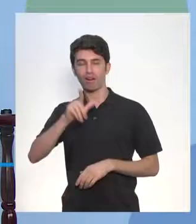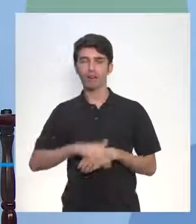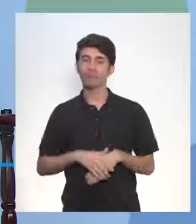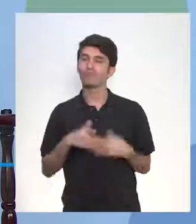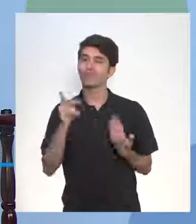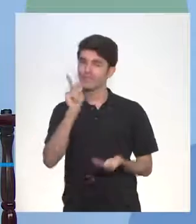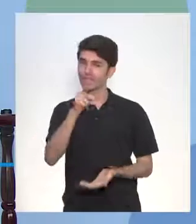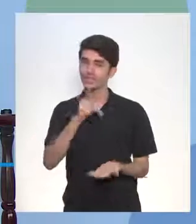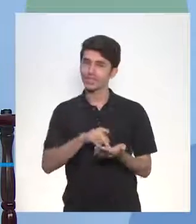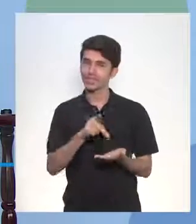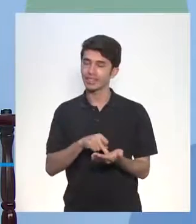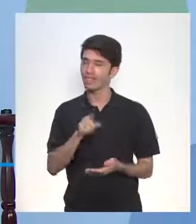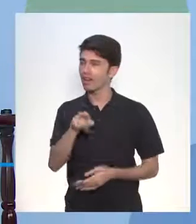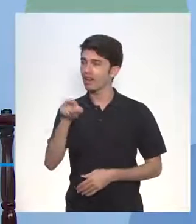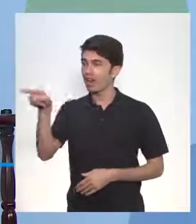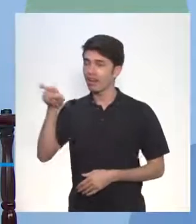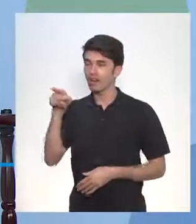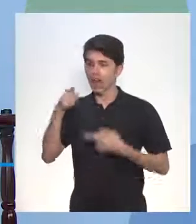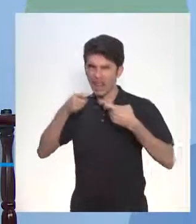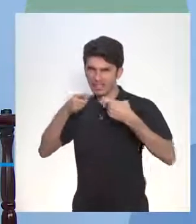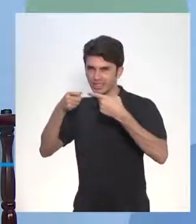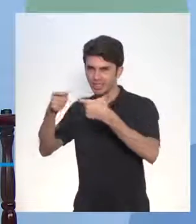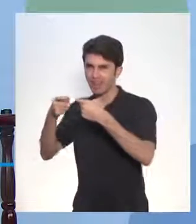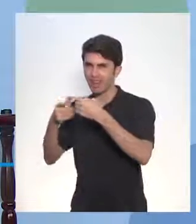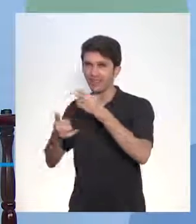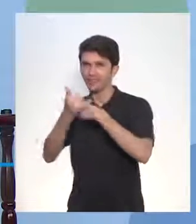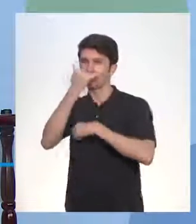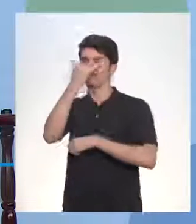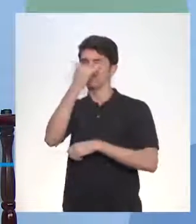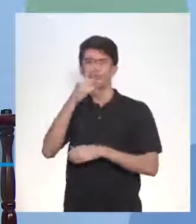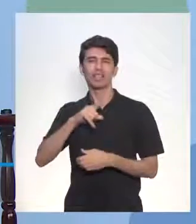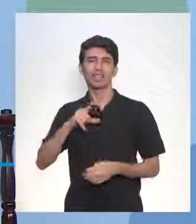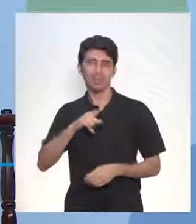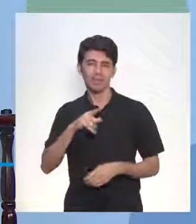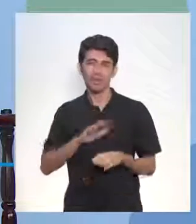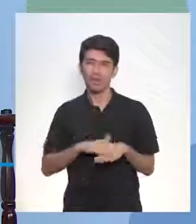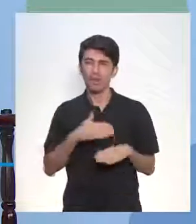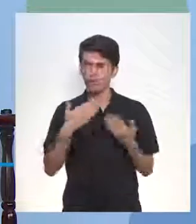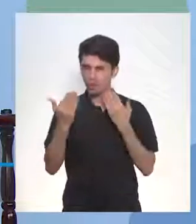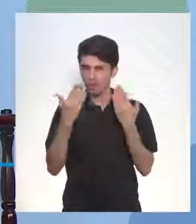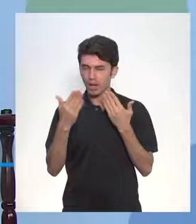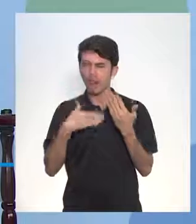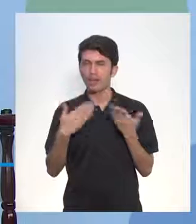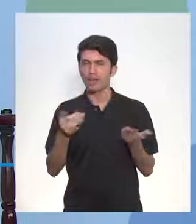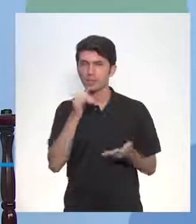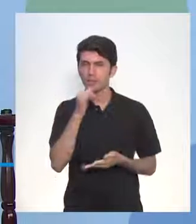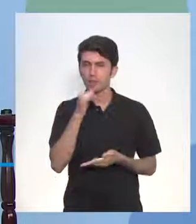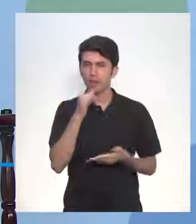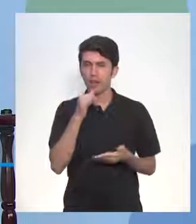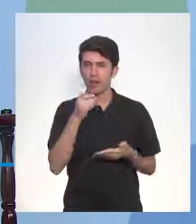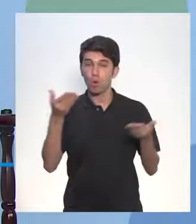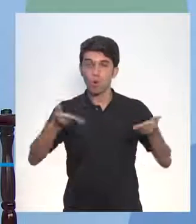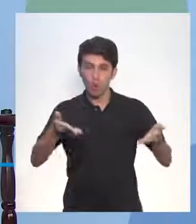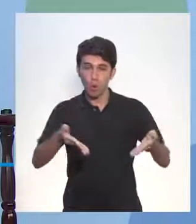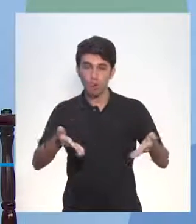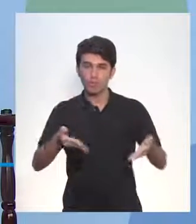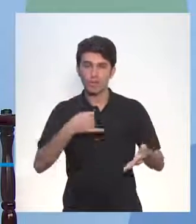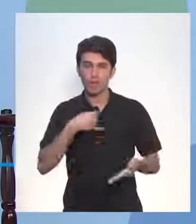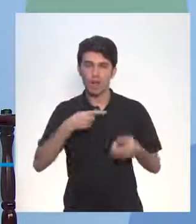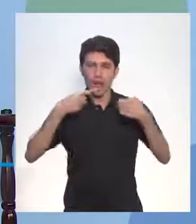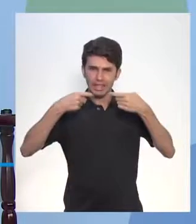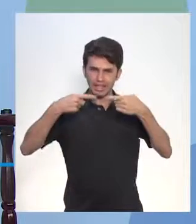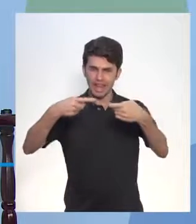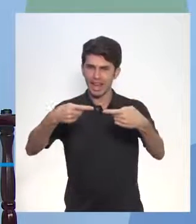decadência. Reparem que, quando a gente fala de cruzadas, eu vou fazer uma comparação com os tempos modernos, manter uma guerra